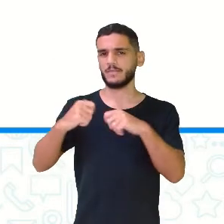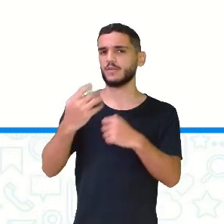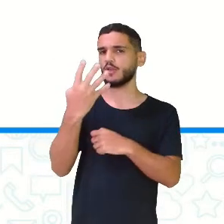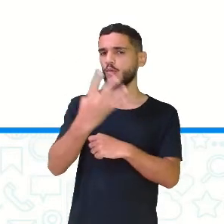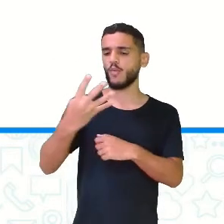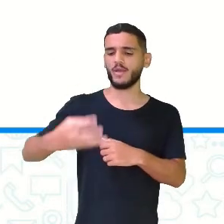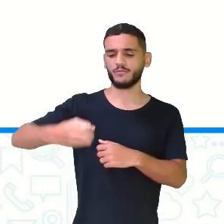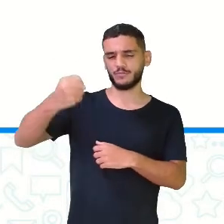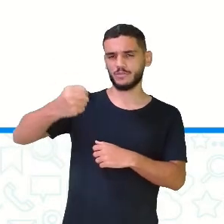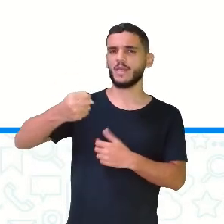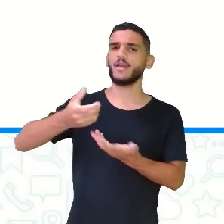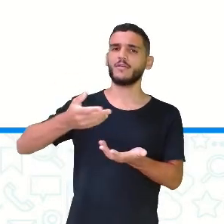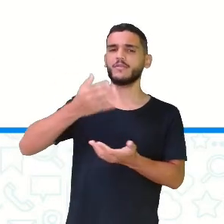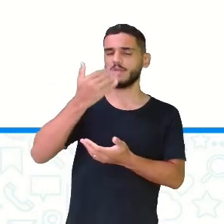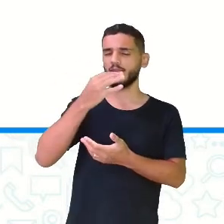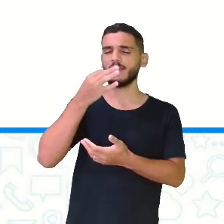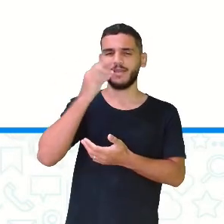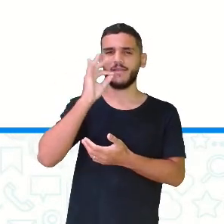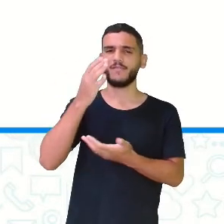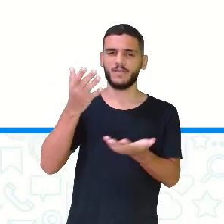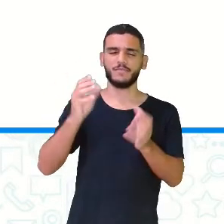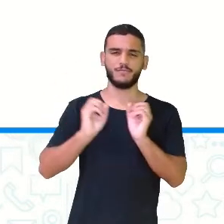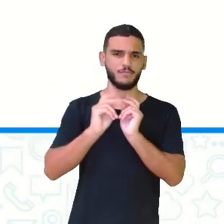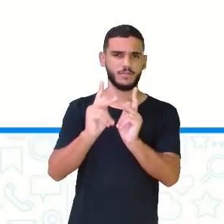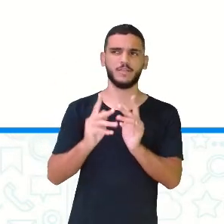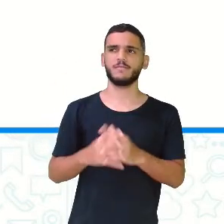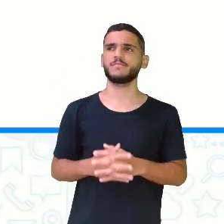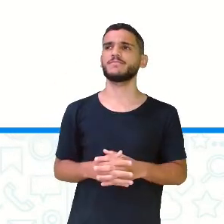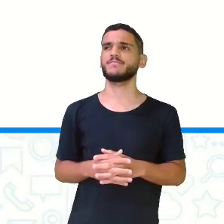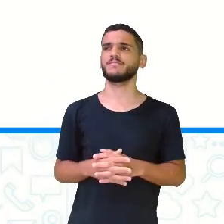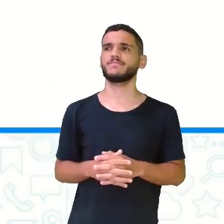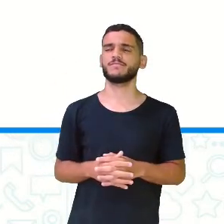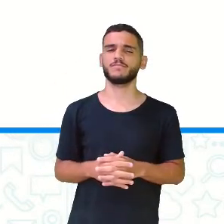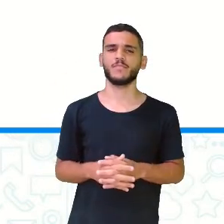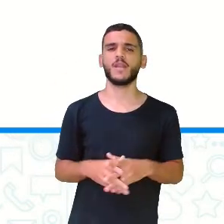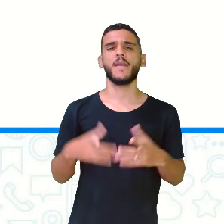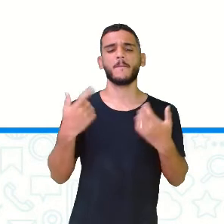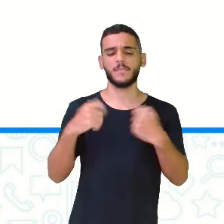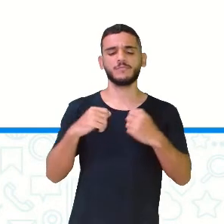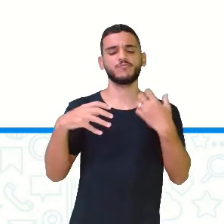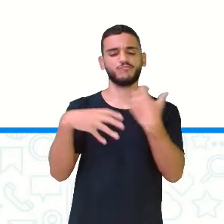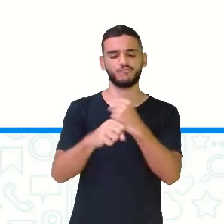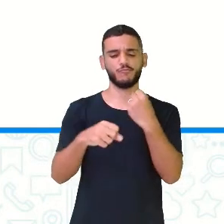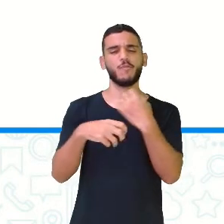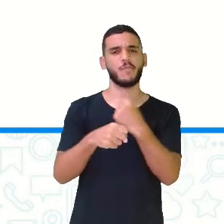250, 500. 500 mais 250, 750.